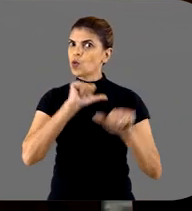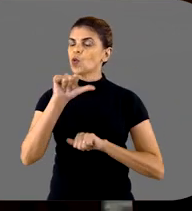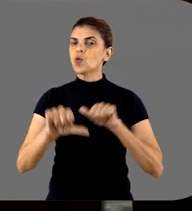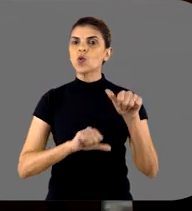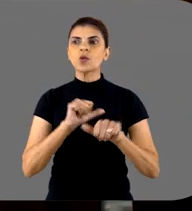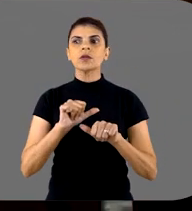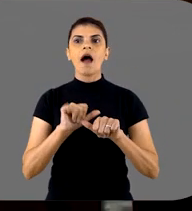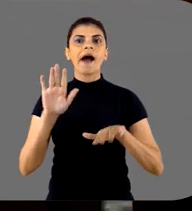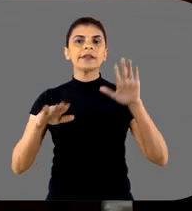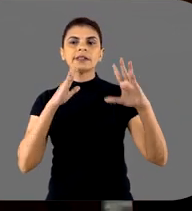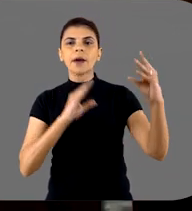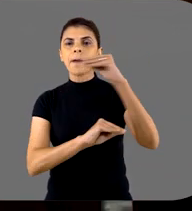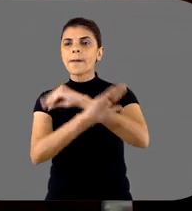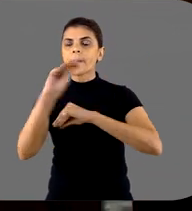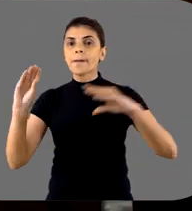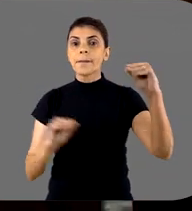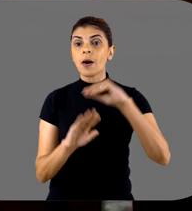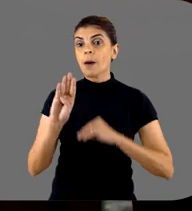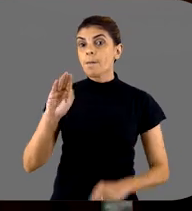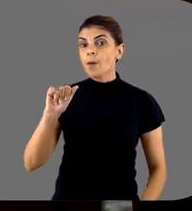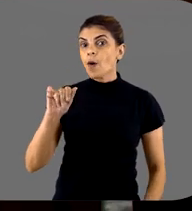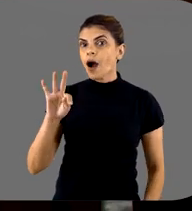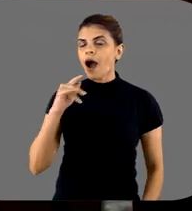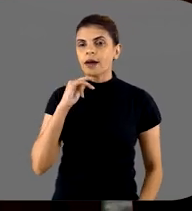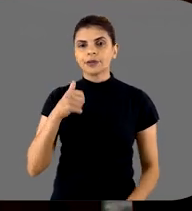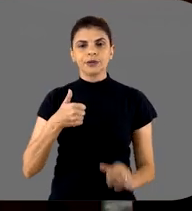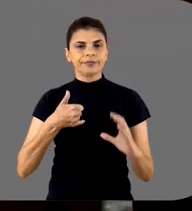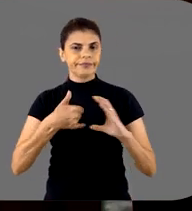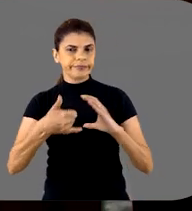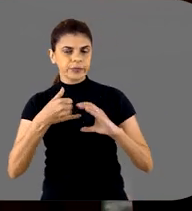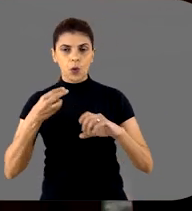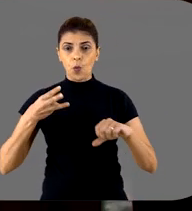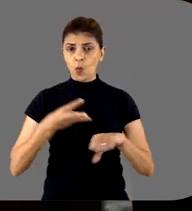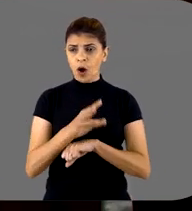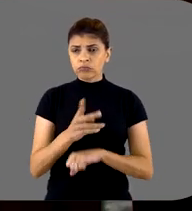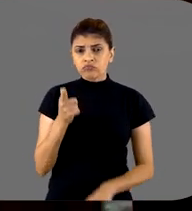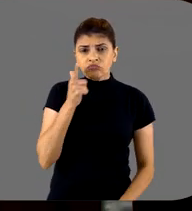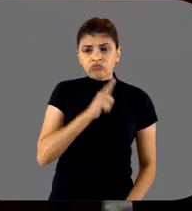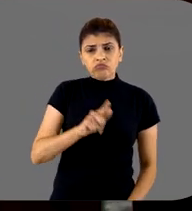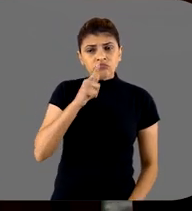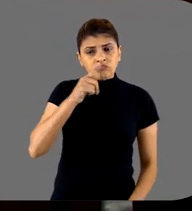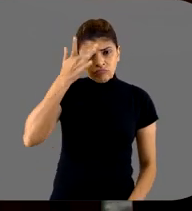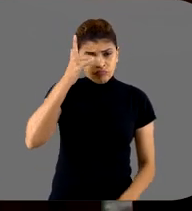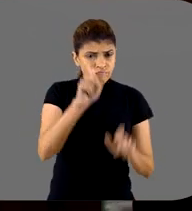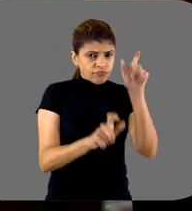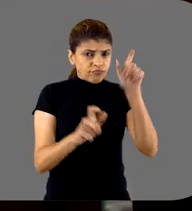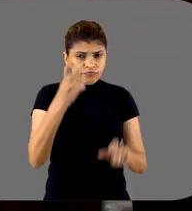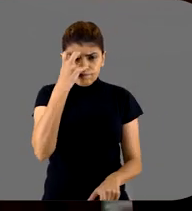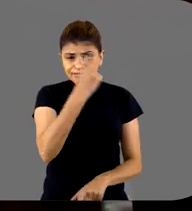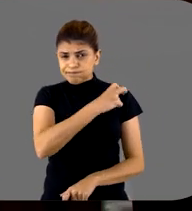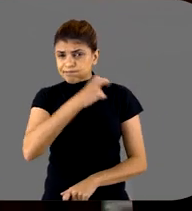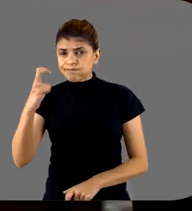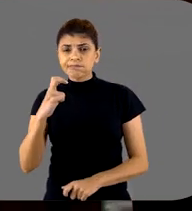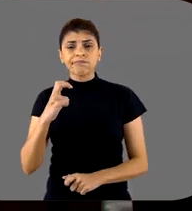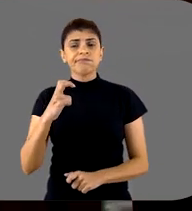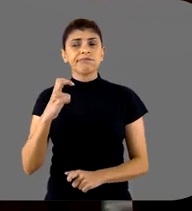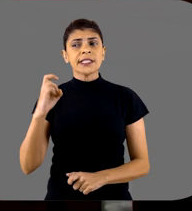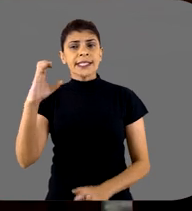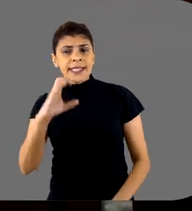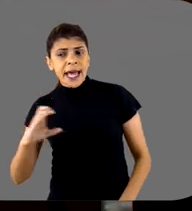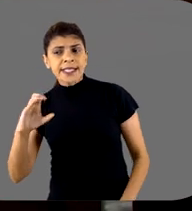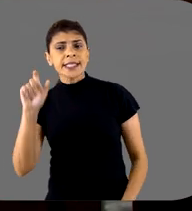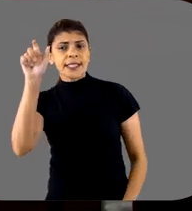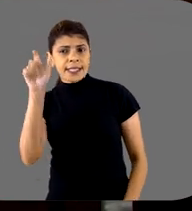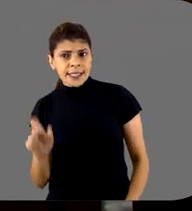esses fluxos uma vez que se gera um boato que circula pelo WhatsApp, por exemplo. Normalmente, a reação de muitos intelectuais, cientistas